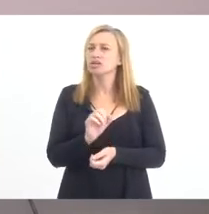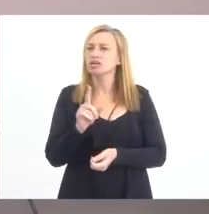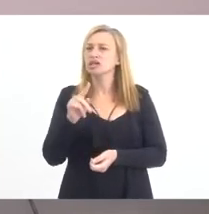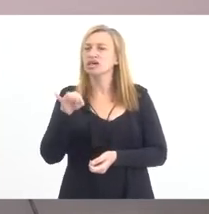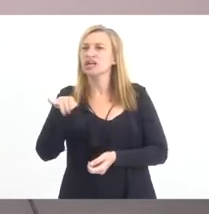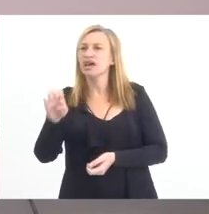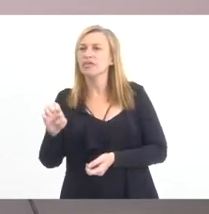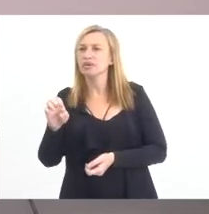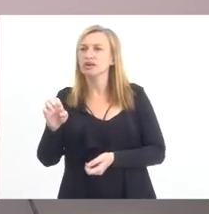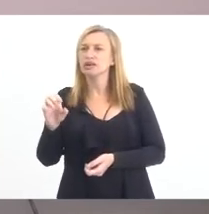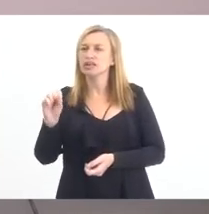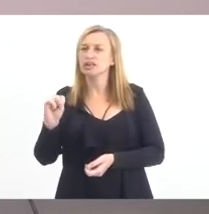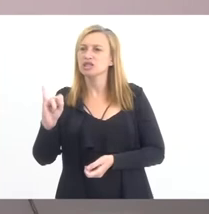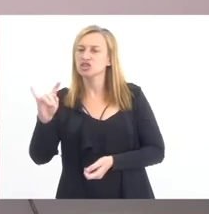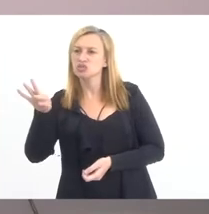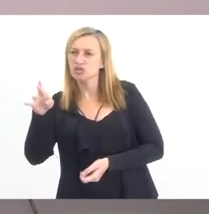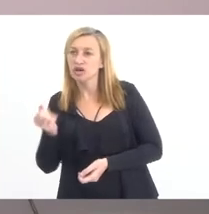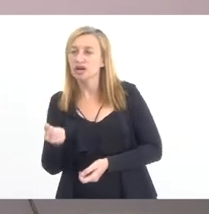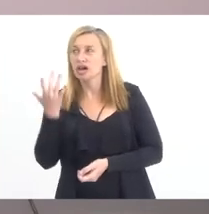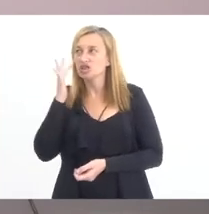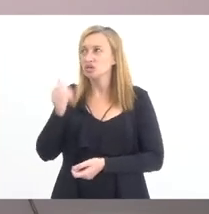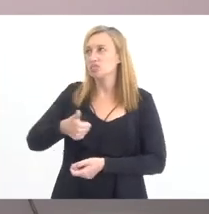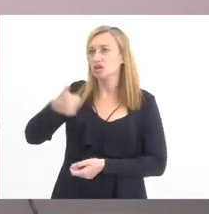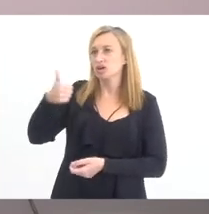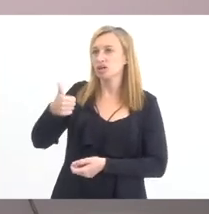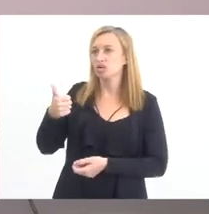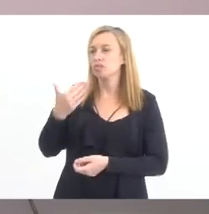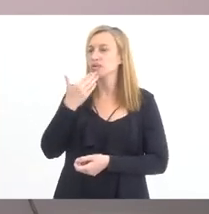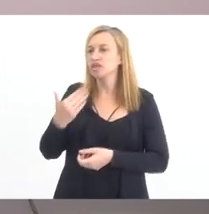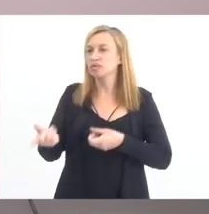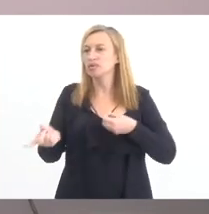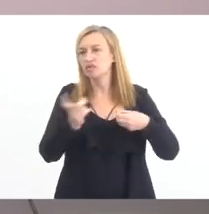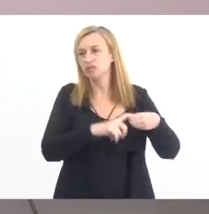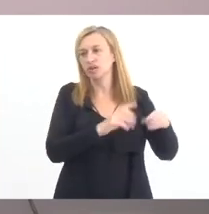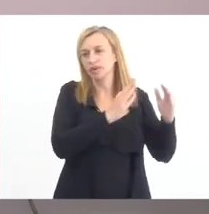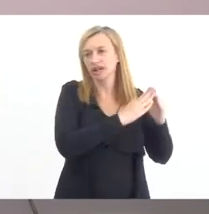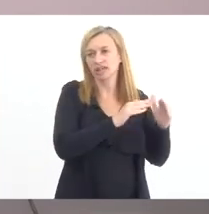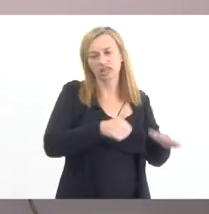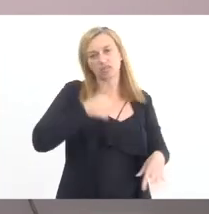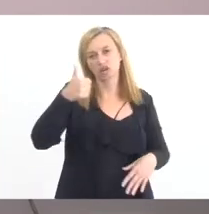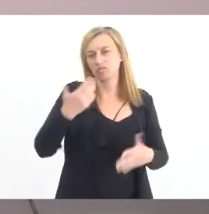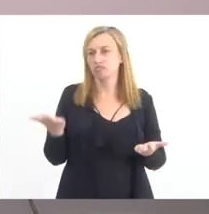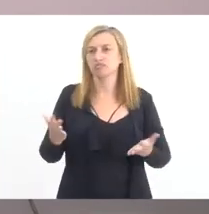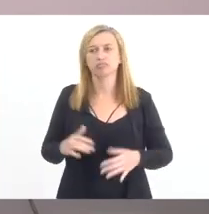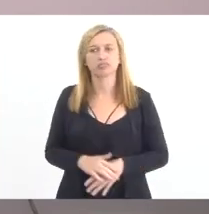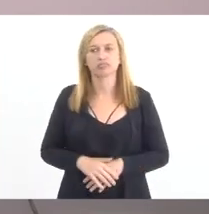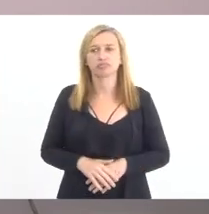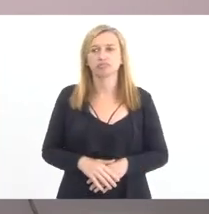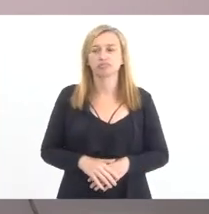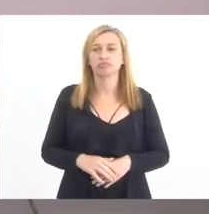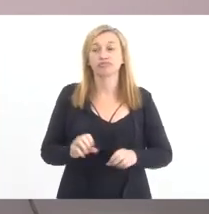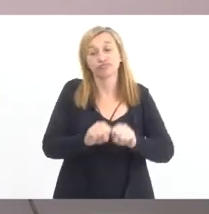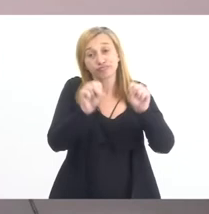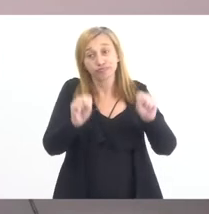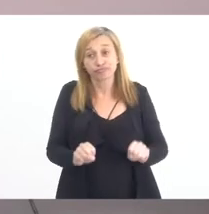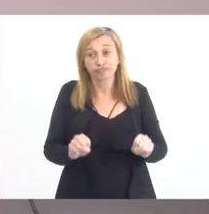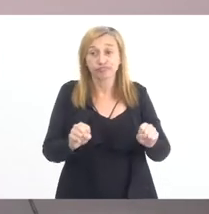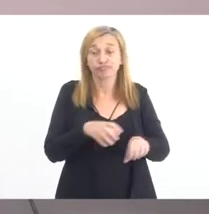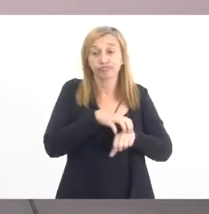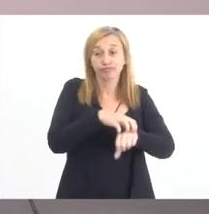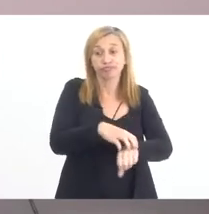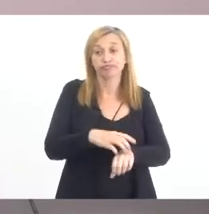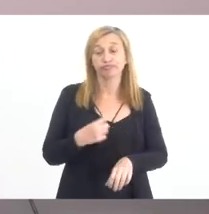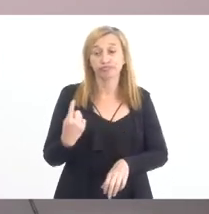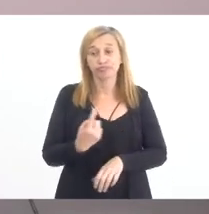da Silveira. Então, achei melhor retornarem novamente para a Zona Oeste, porque é inviável esse sistema de transporte que funciona na nossa